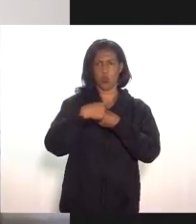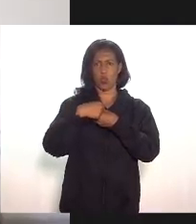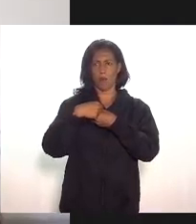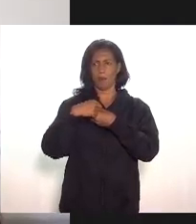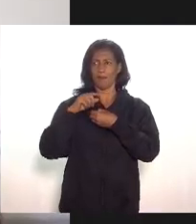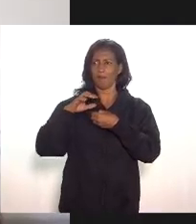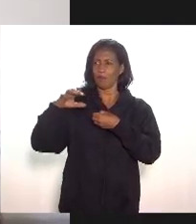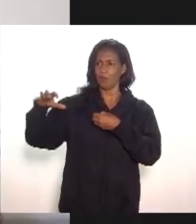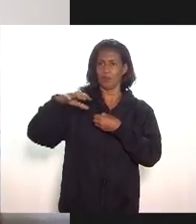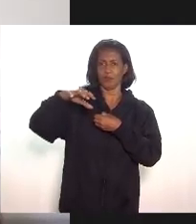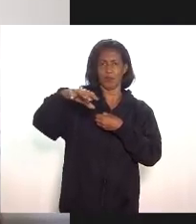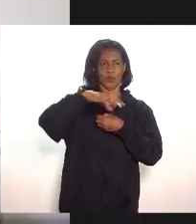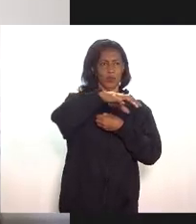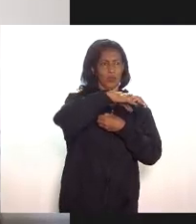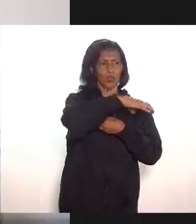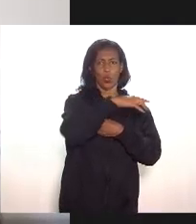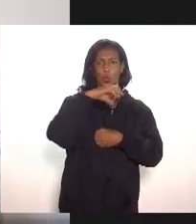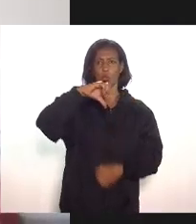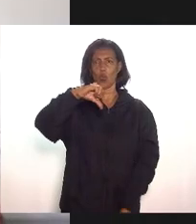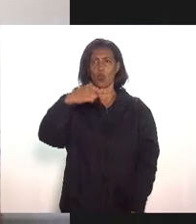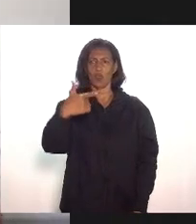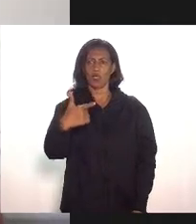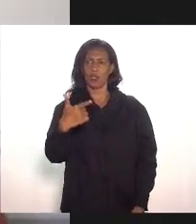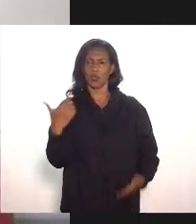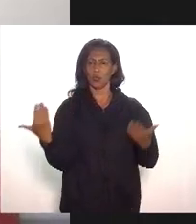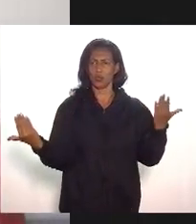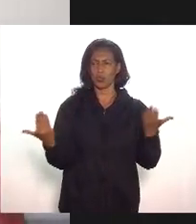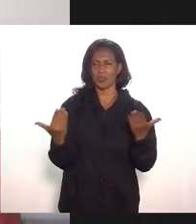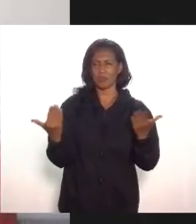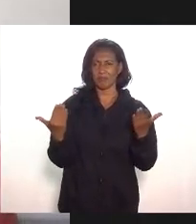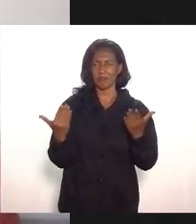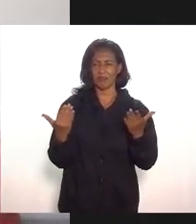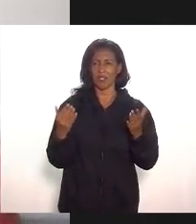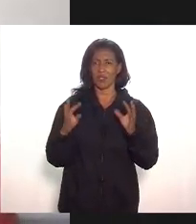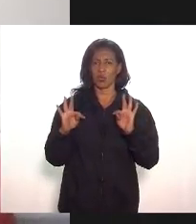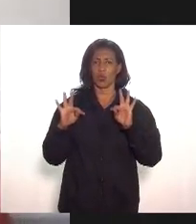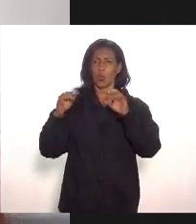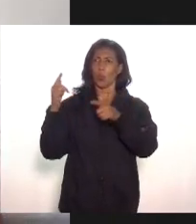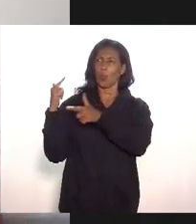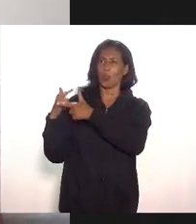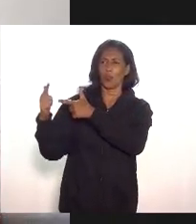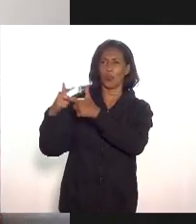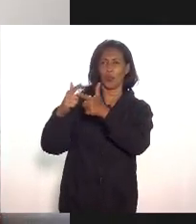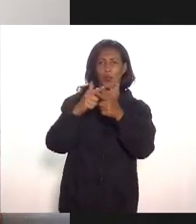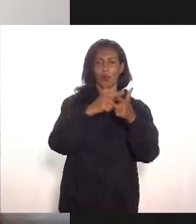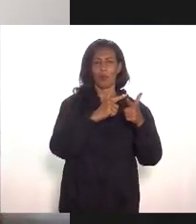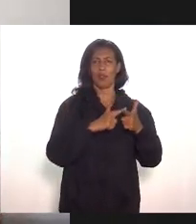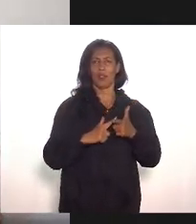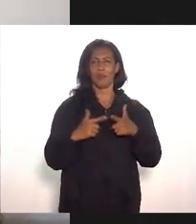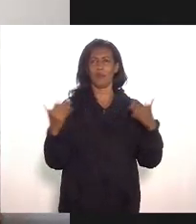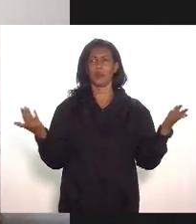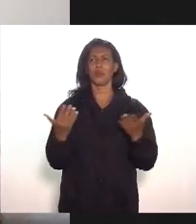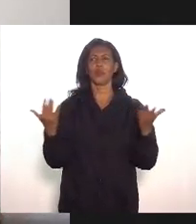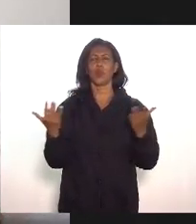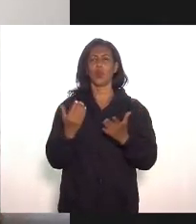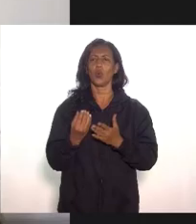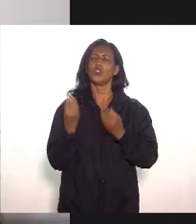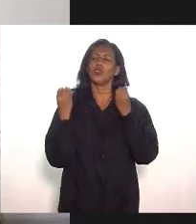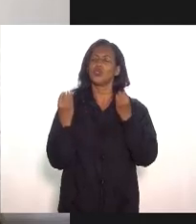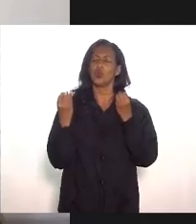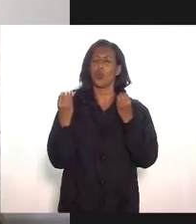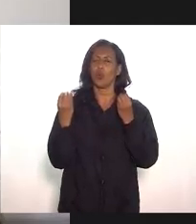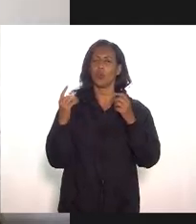que hoje integram uma situação completamente caótica em termos de combate à